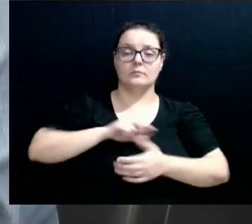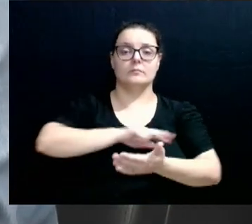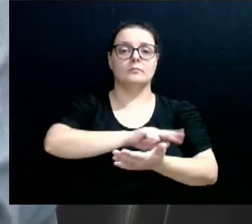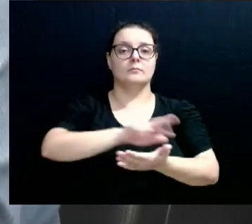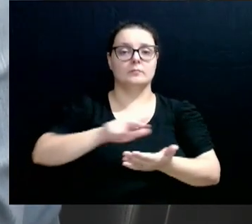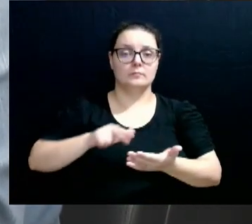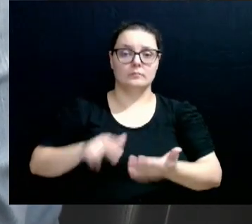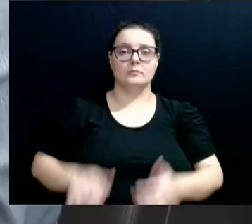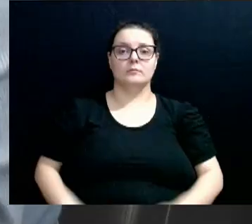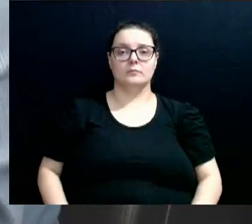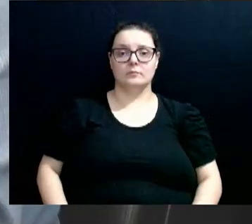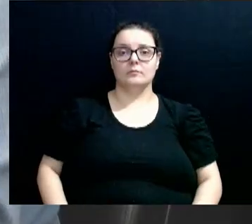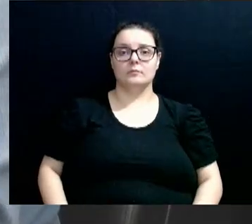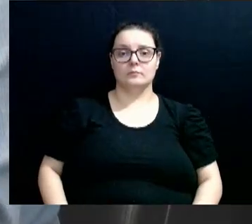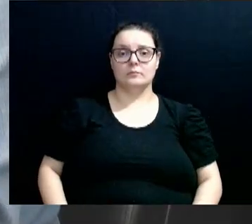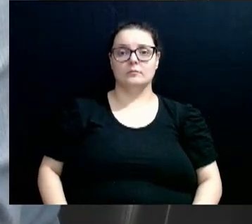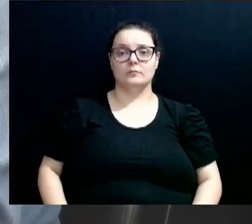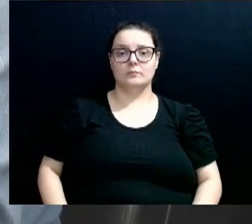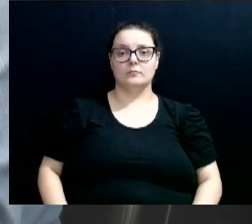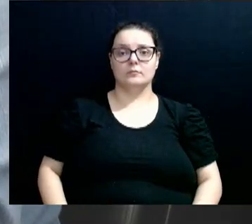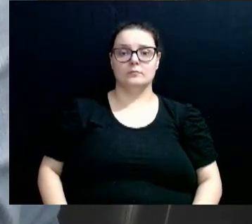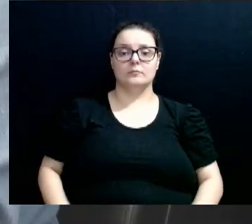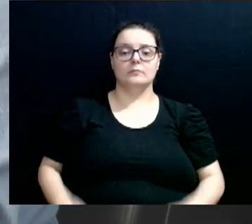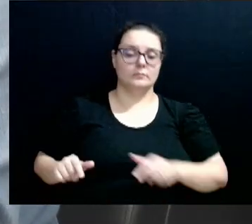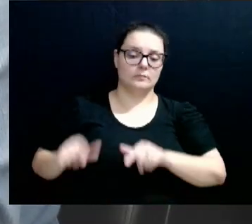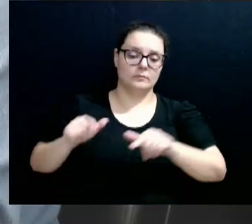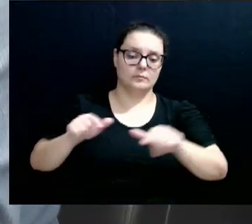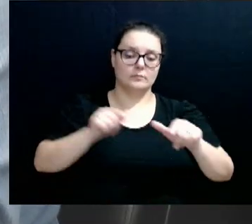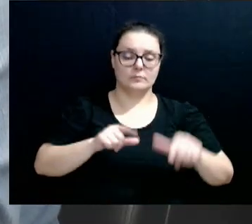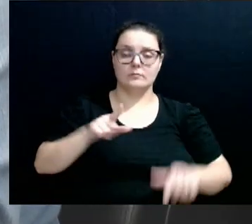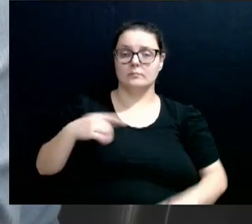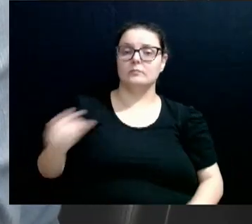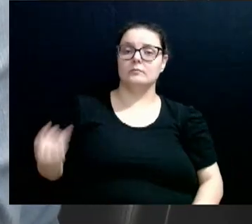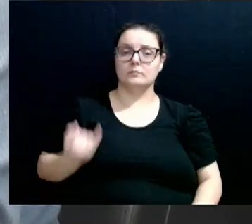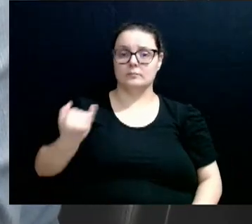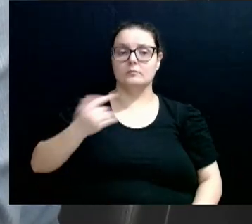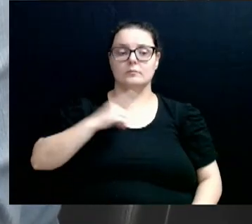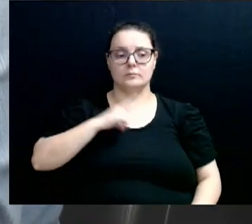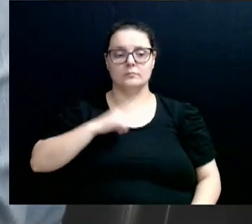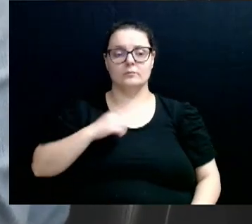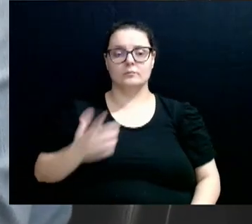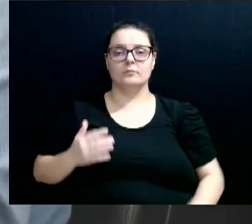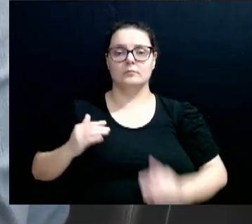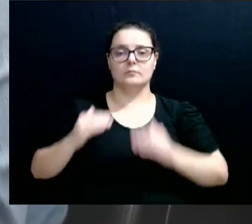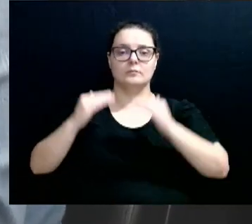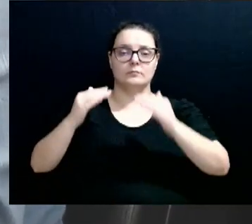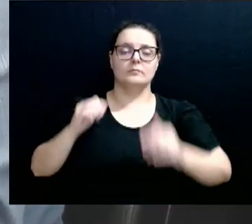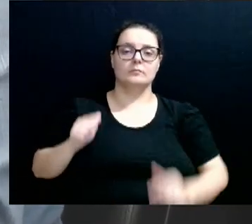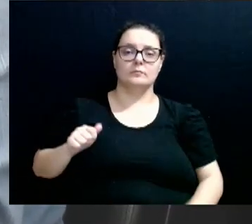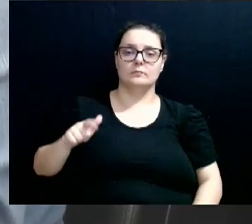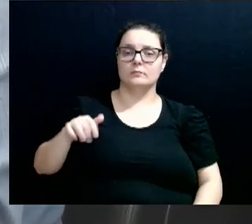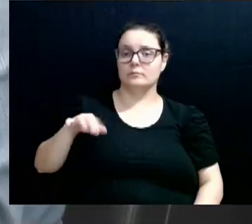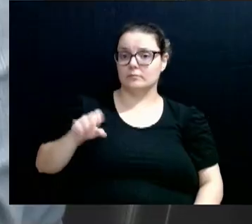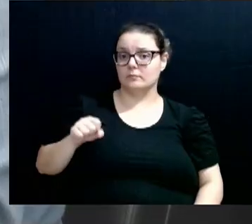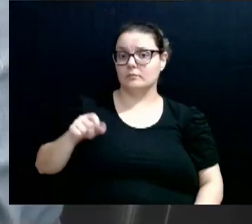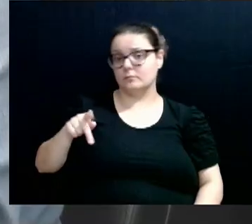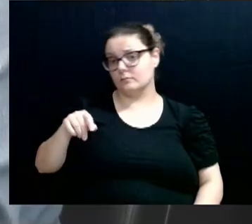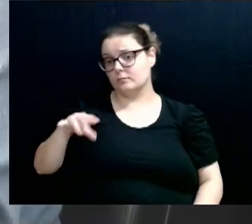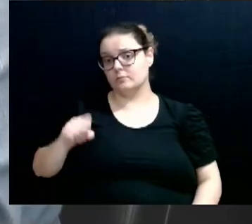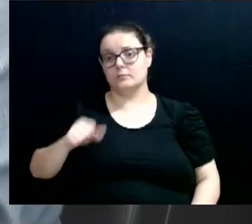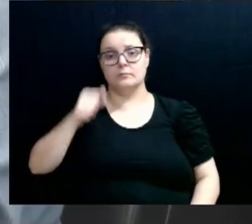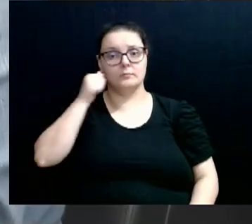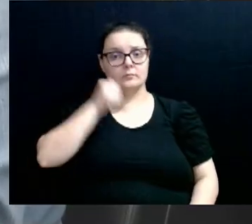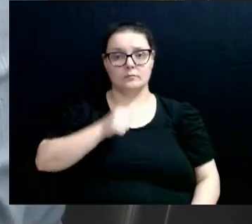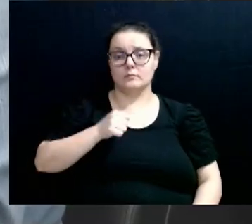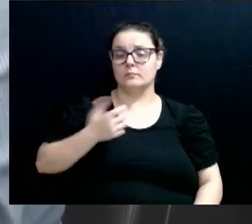nos altos postos, né. Então é importante que a gente tenha também nos altos postos, né, mulheres, negros, e